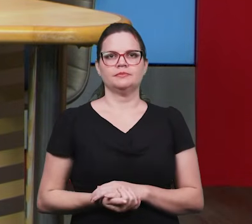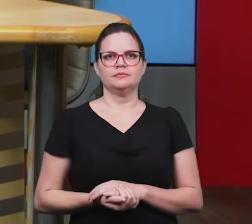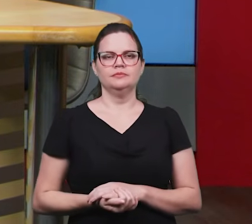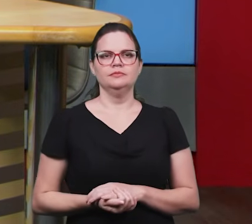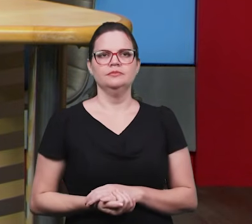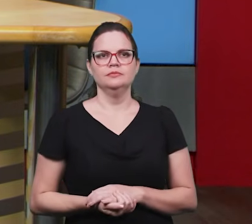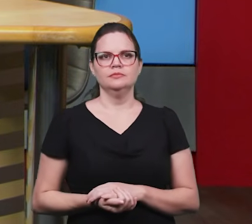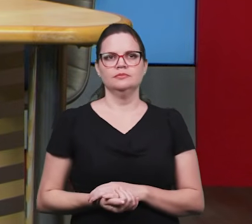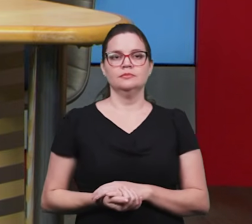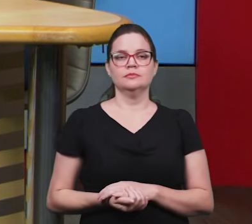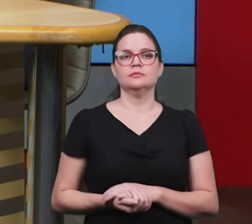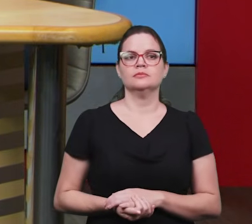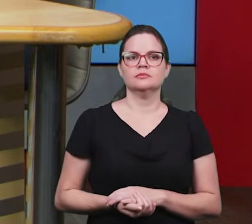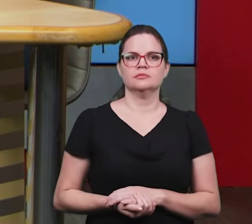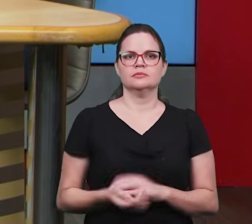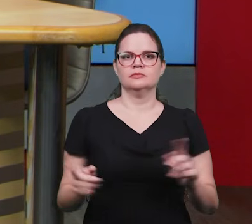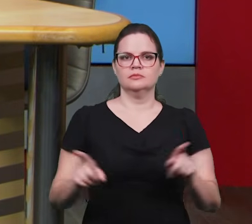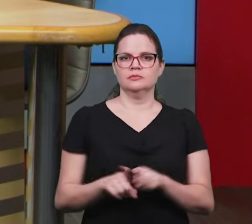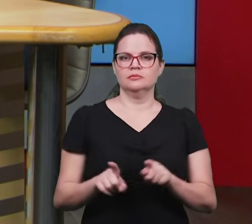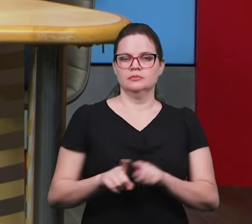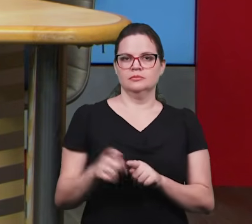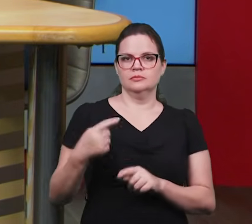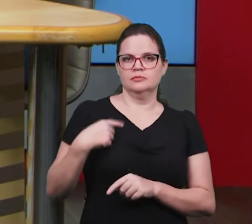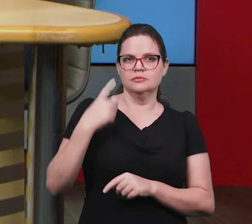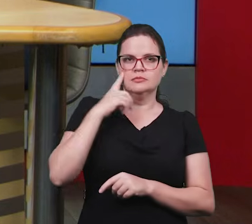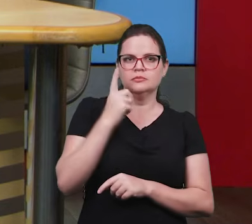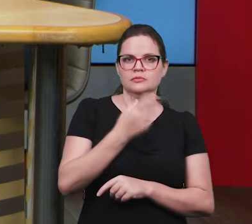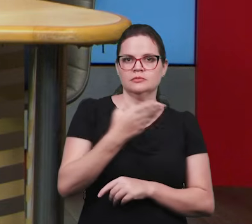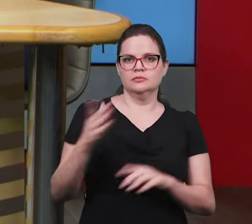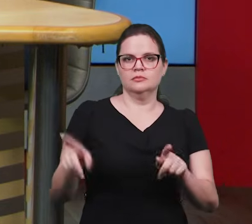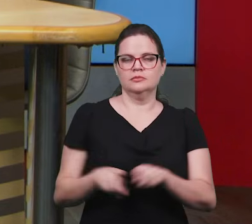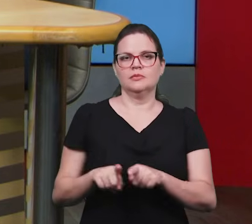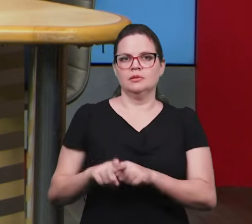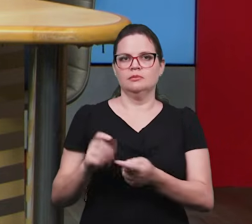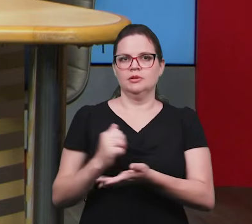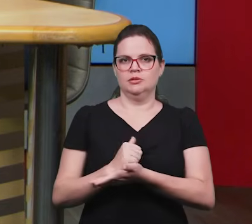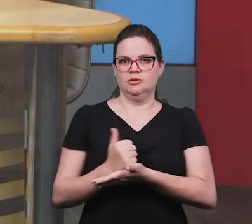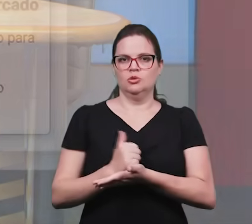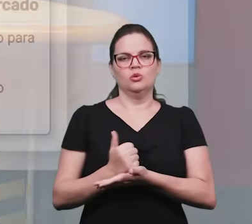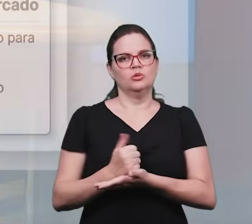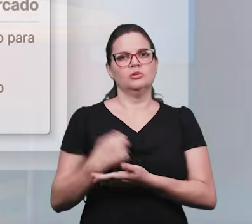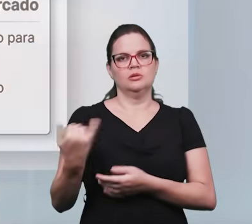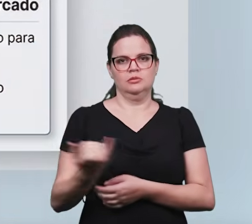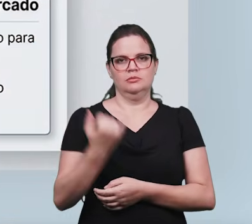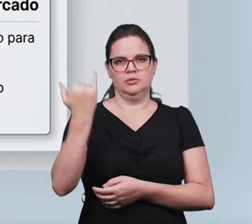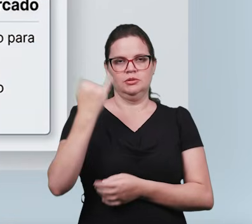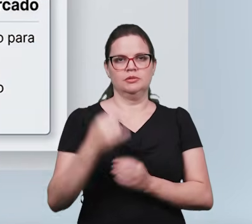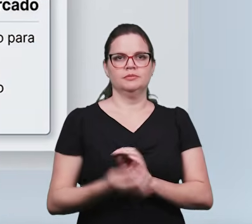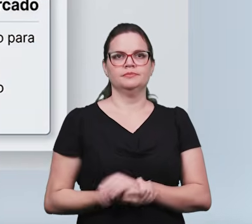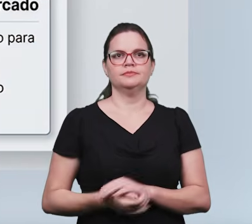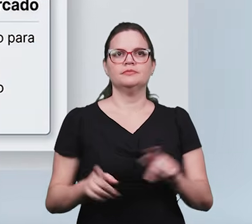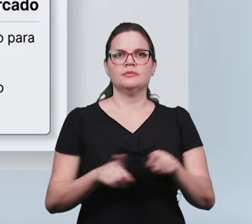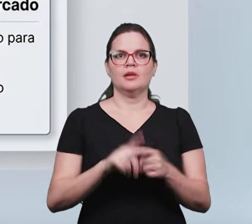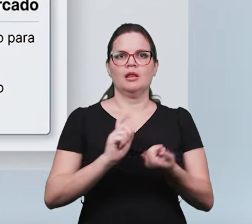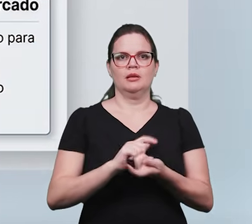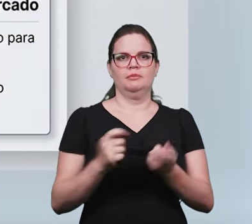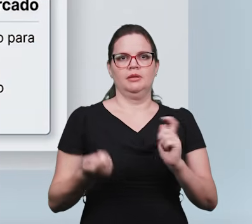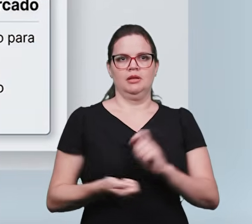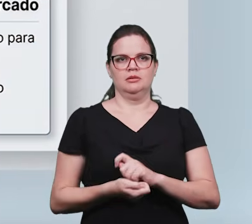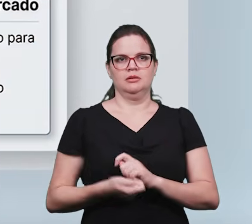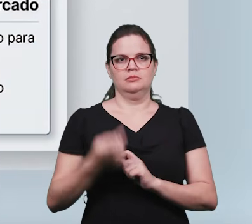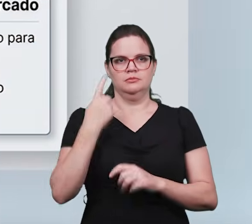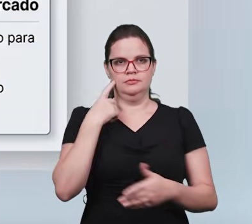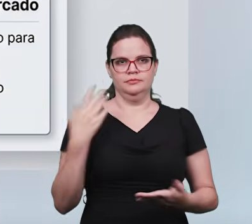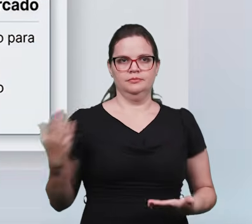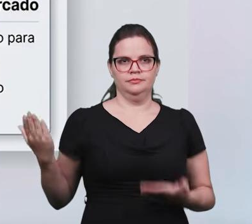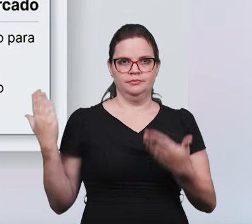e a gente vai ver muito esse controle também nas cadeiras automáticas, né? É muito importante. Sim. Aqui é a parte adaptativa, né, que eu trouxe para os irmãos,